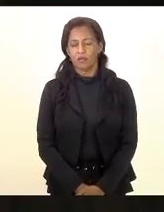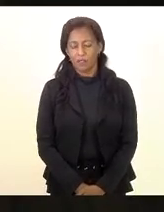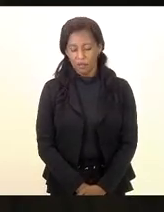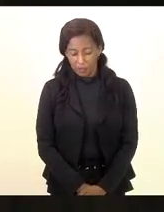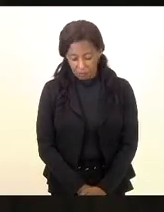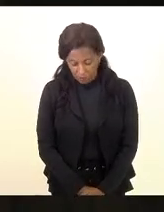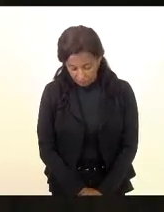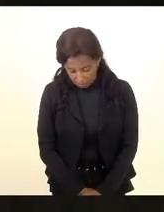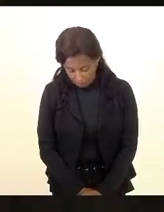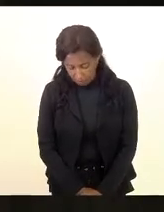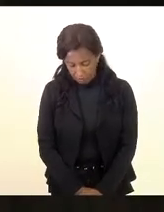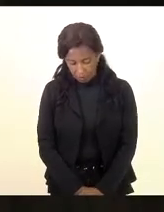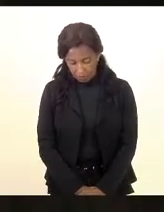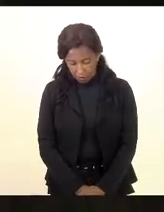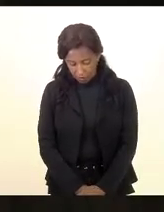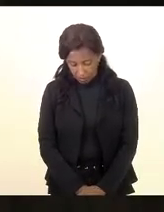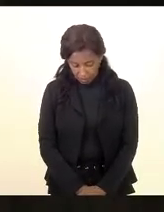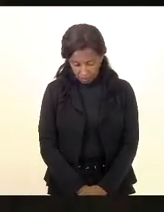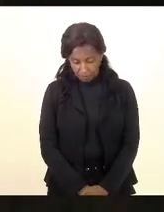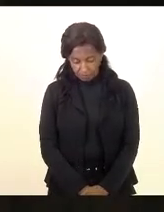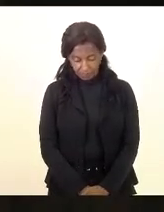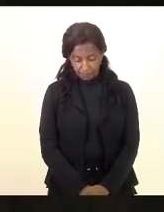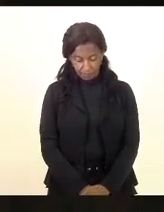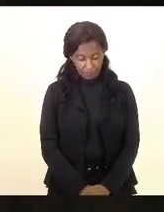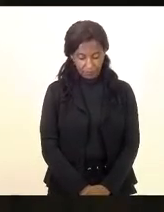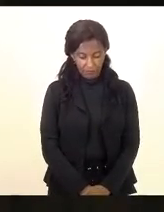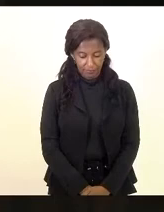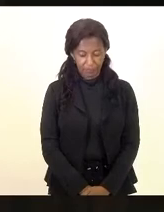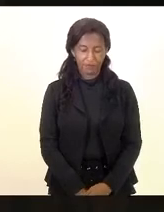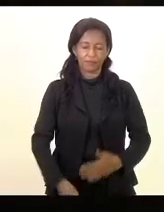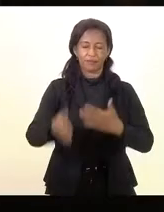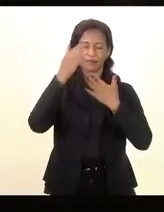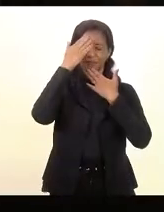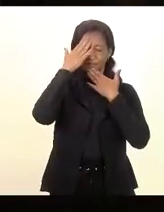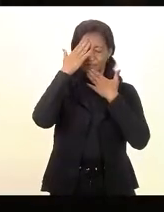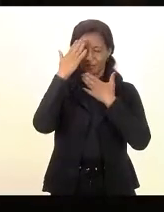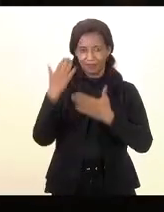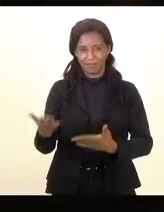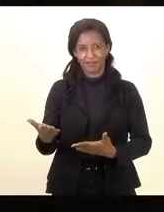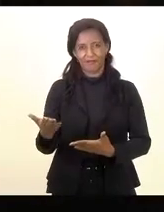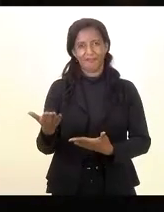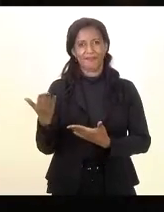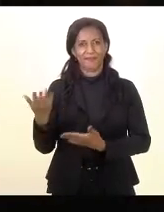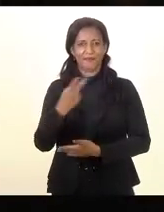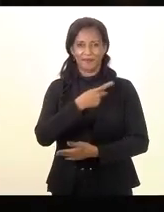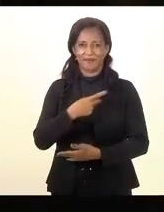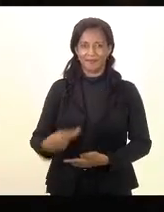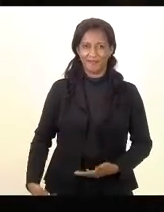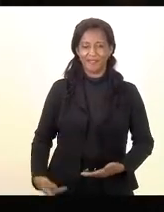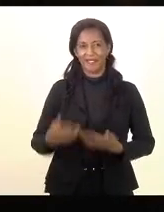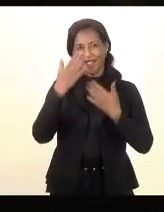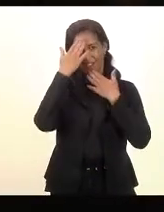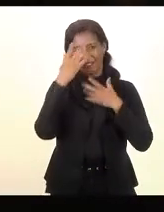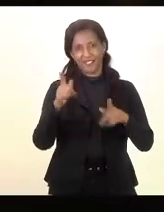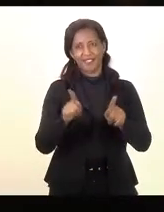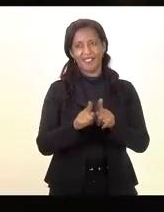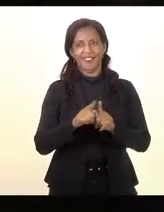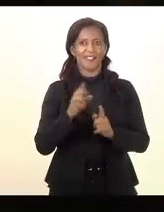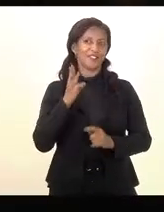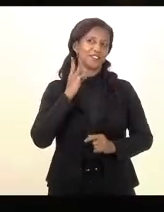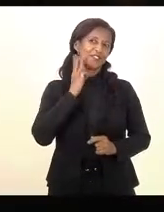vez para a deputada Renata Souza Muito obrigada senhora presidenta agradecer também ao deputado Valdeck